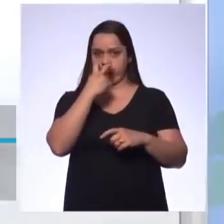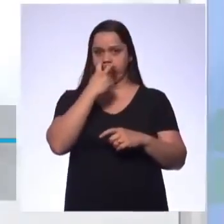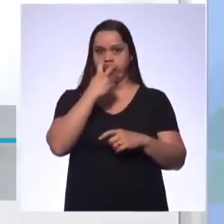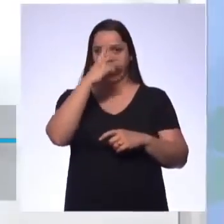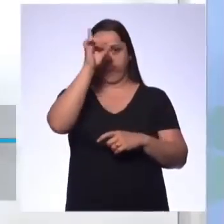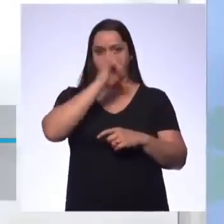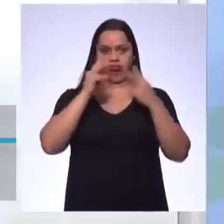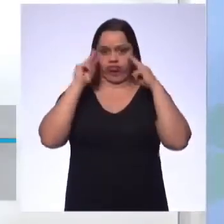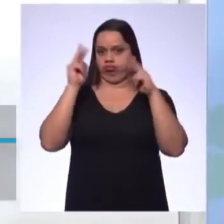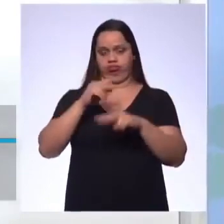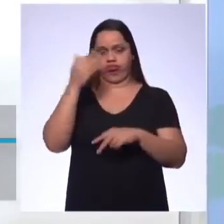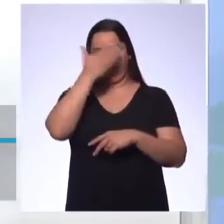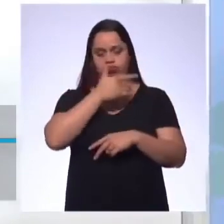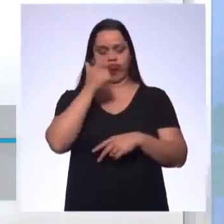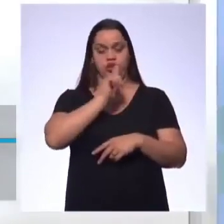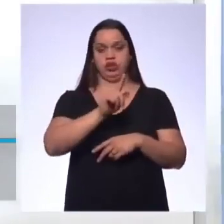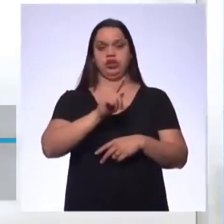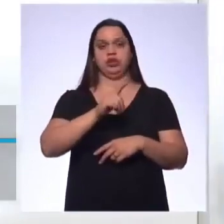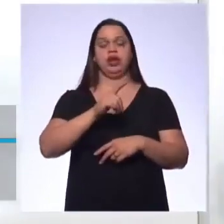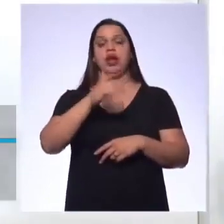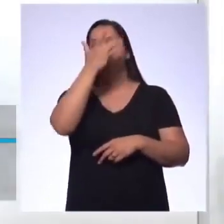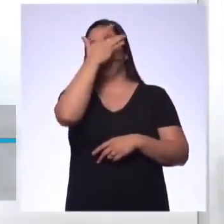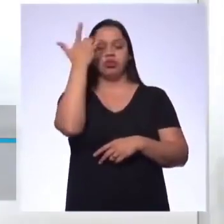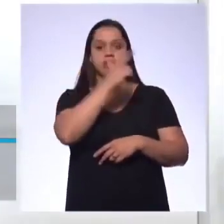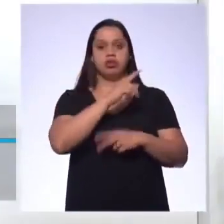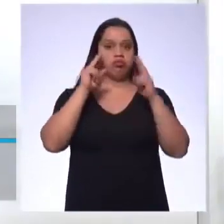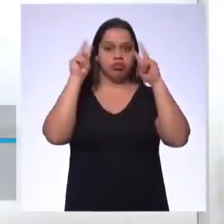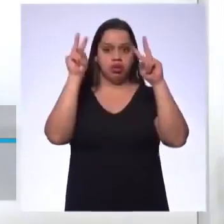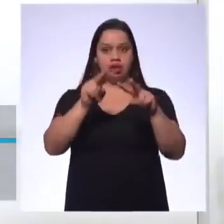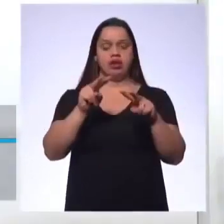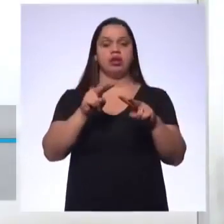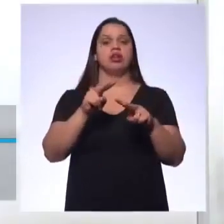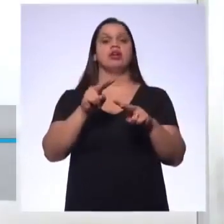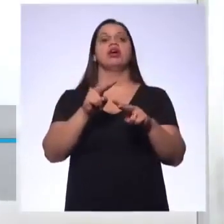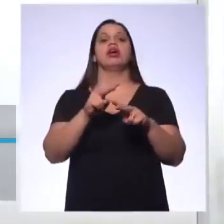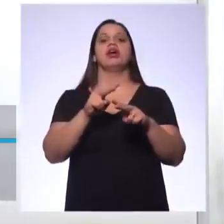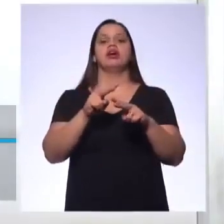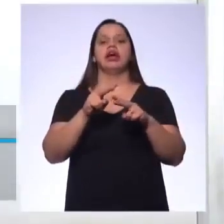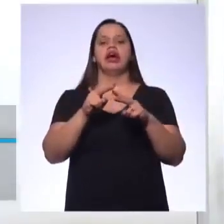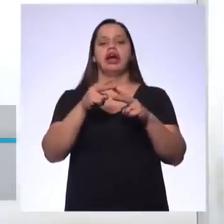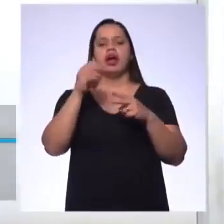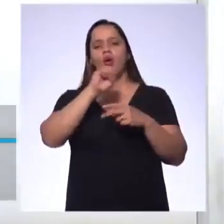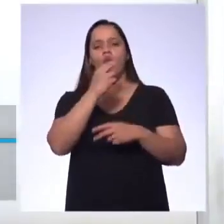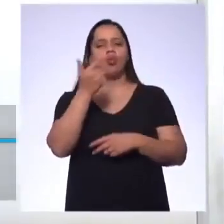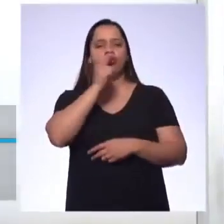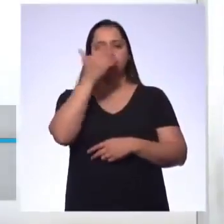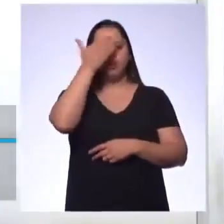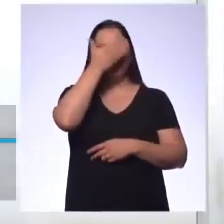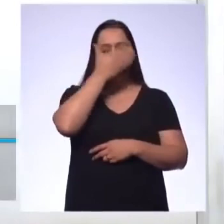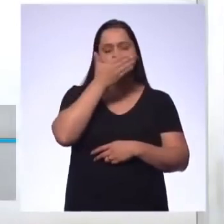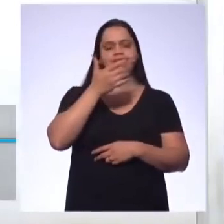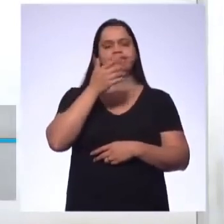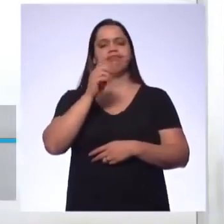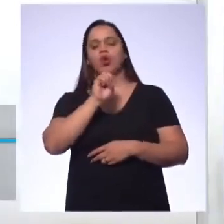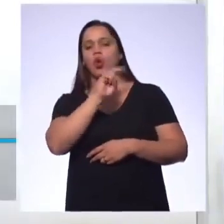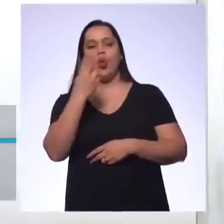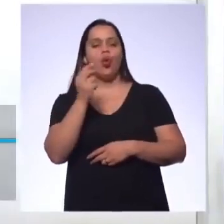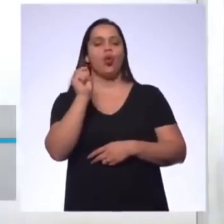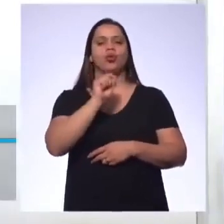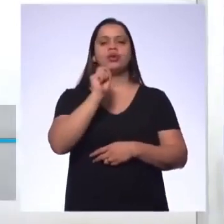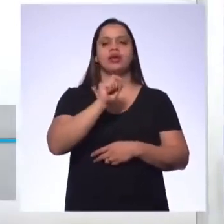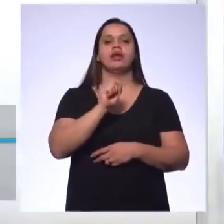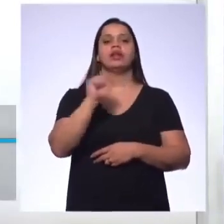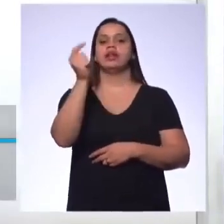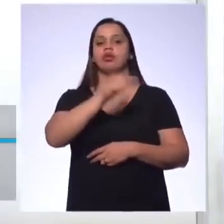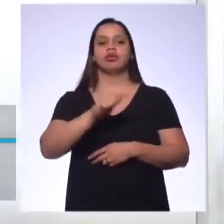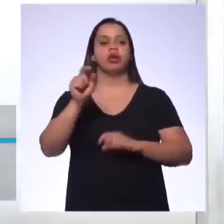as pessoas que não têm a visão, não têm a visão acurada, ou mesmo não vendo a figura, ou que